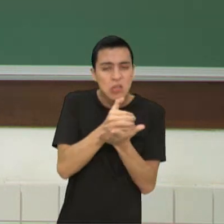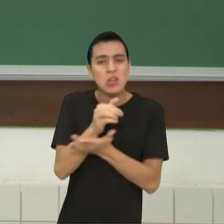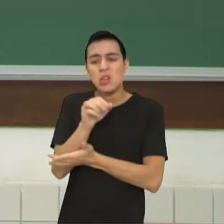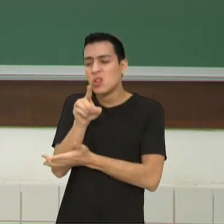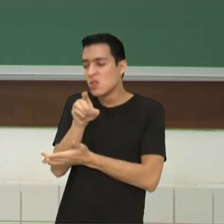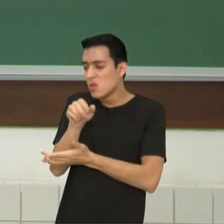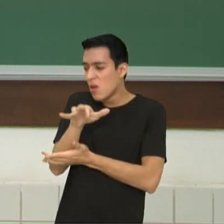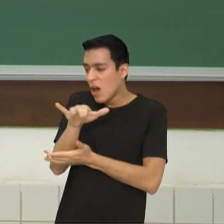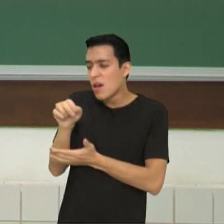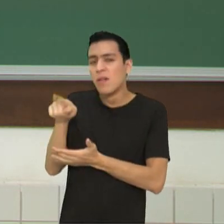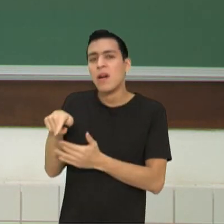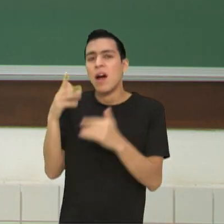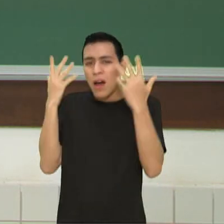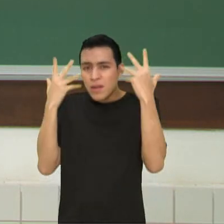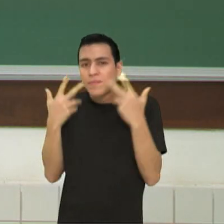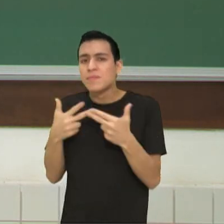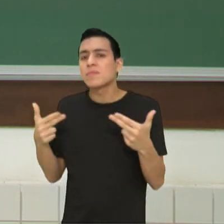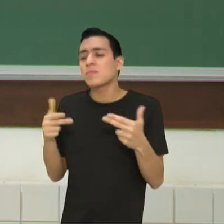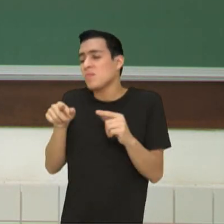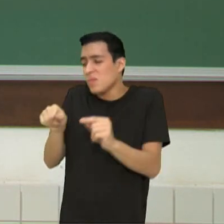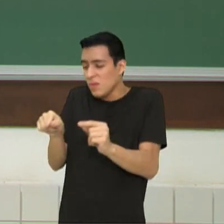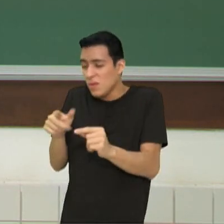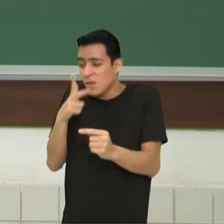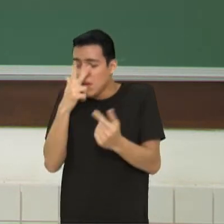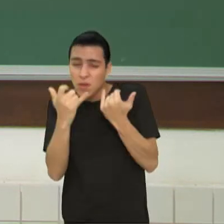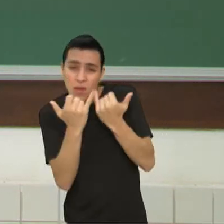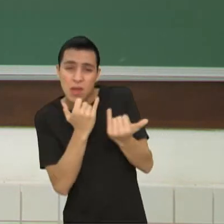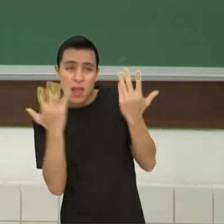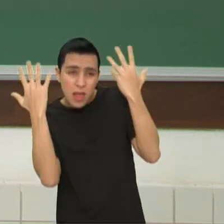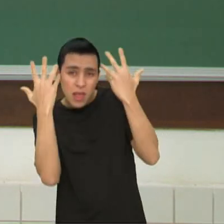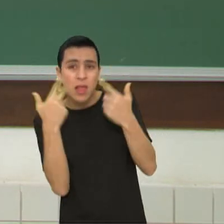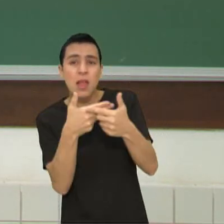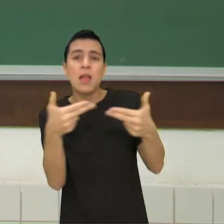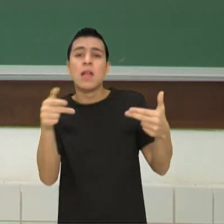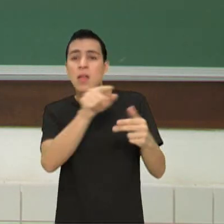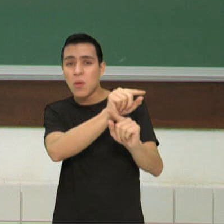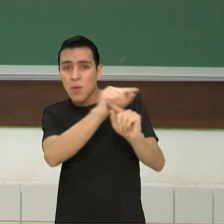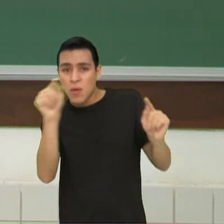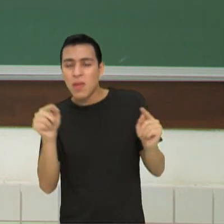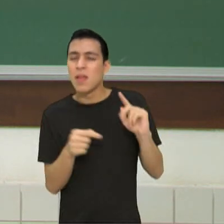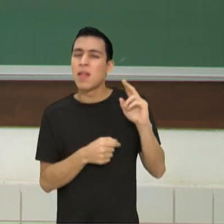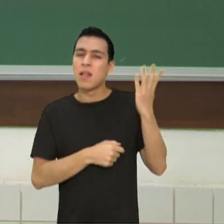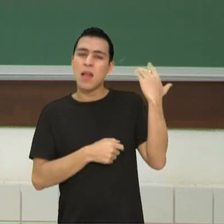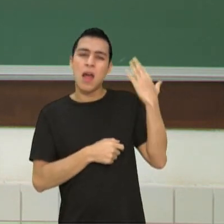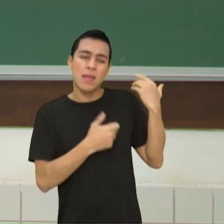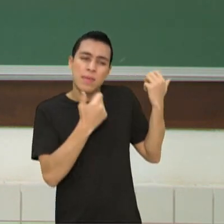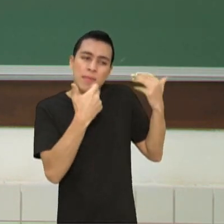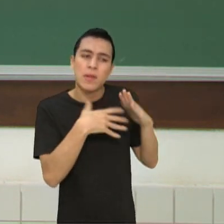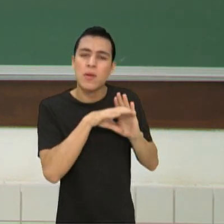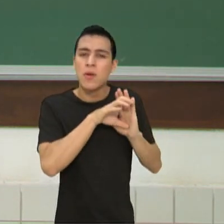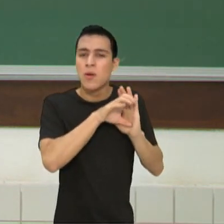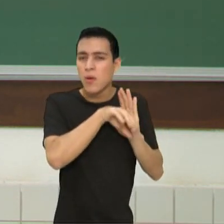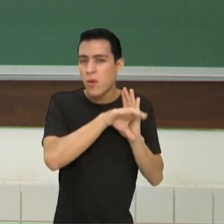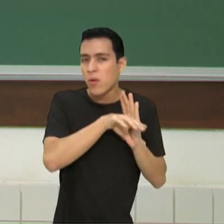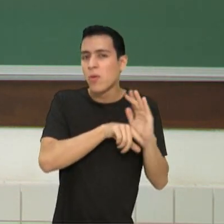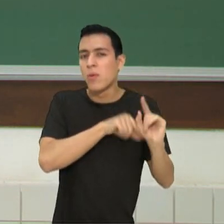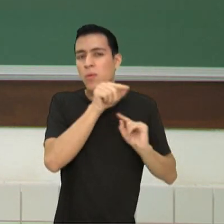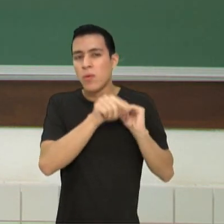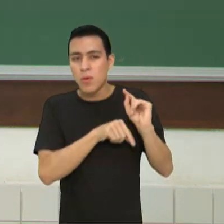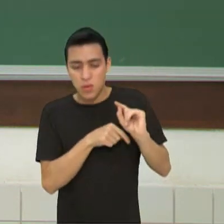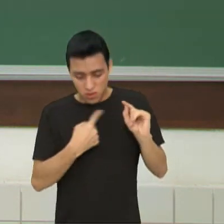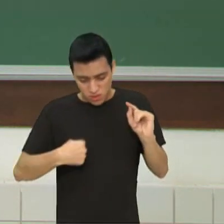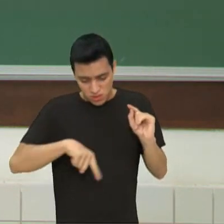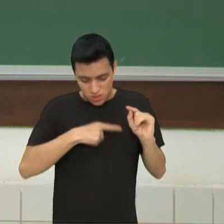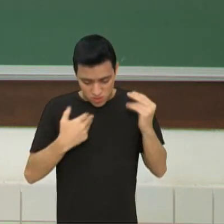Zoário, animal. A ideia é que eles são muito parecidos com os animais. Aquela ideia que eu trouxe para vocês, que o